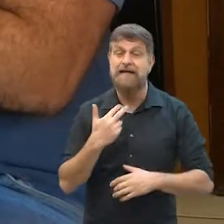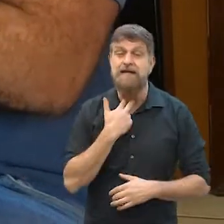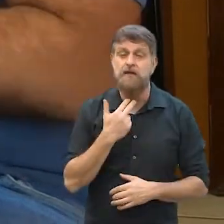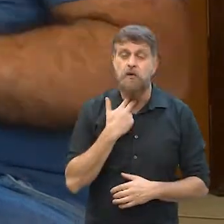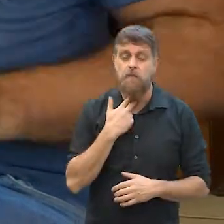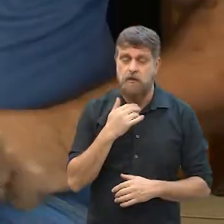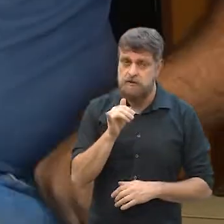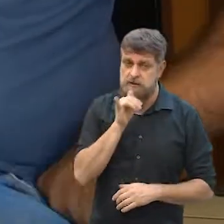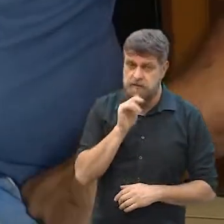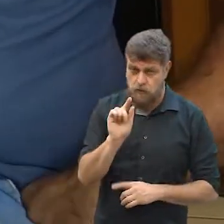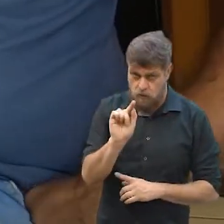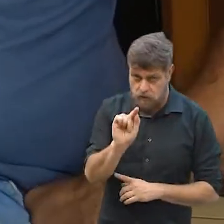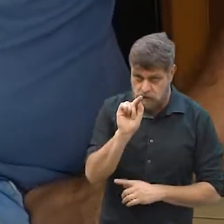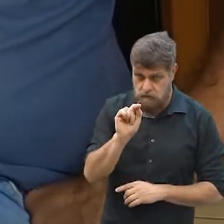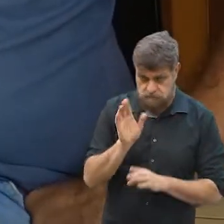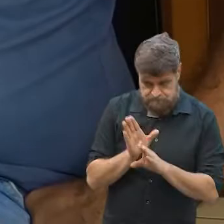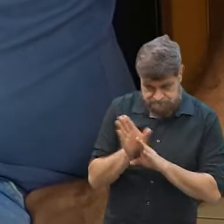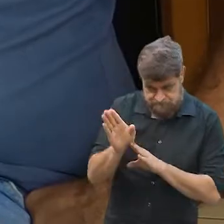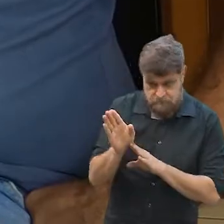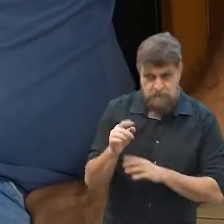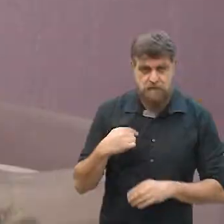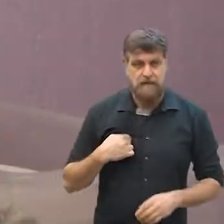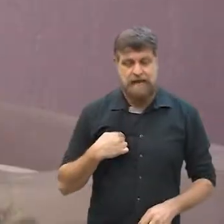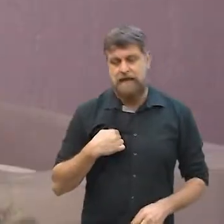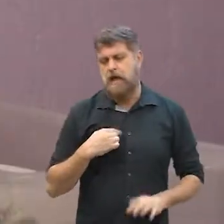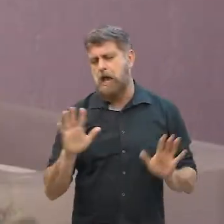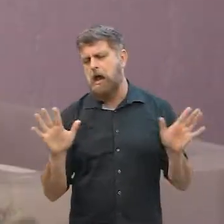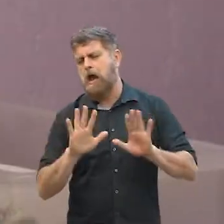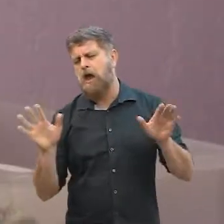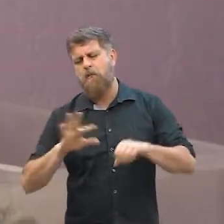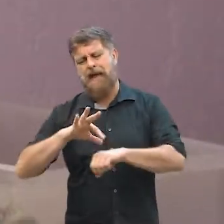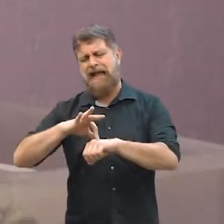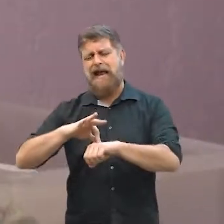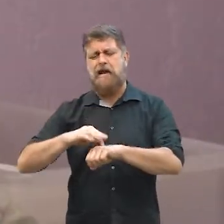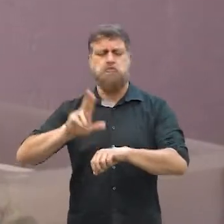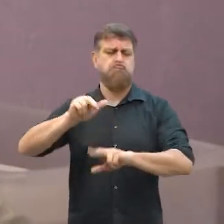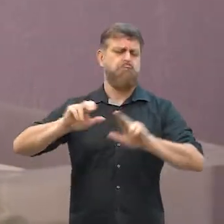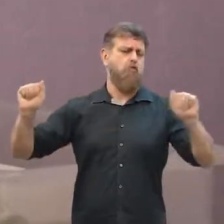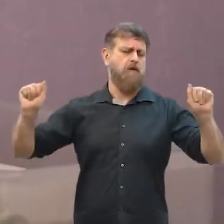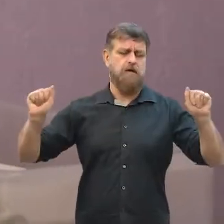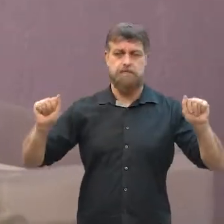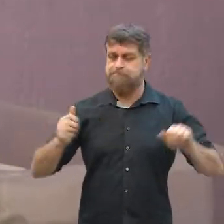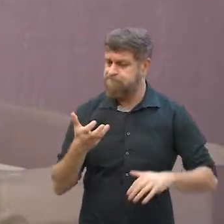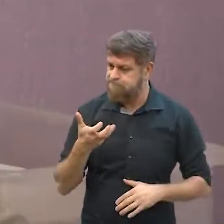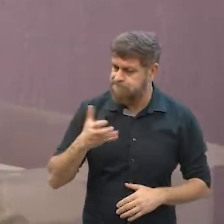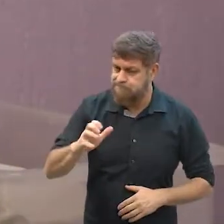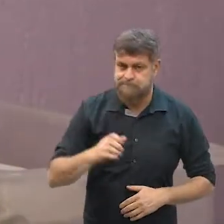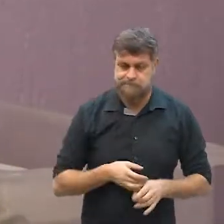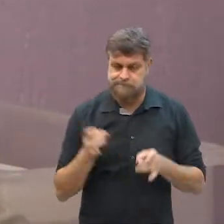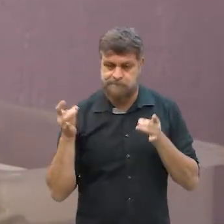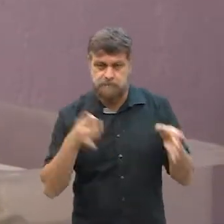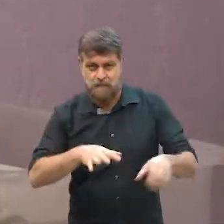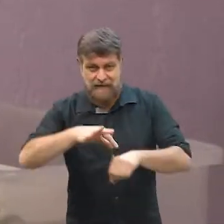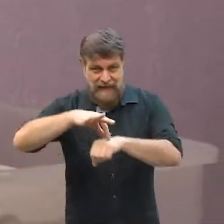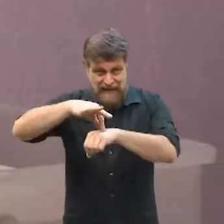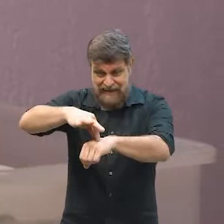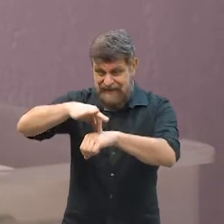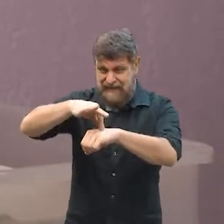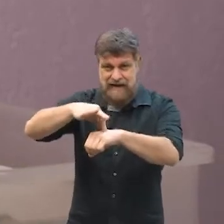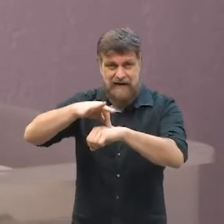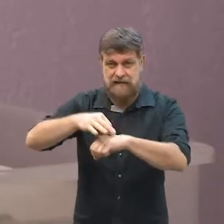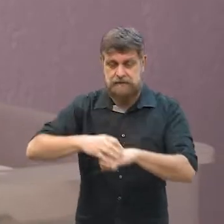por exemplo, é assim... eu não vou mais comer carne, né? Quando a gente diz carne, é de boi,